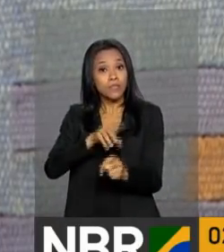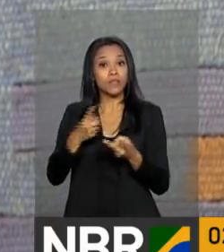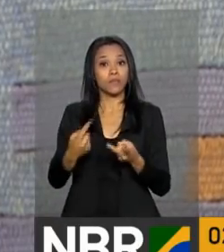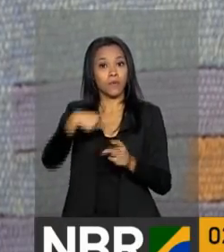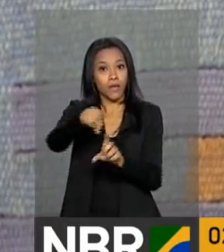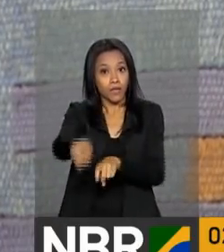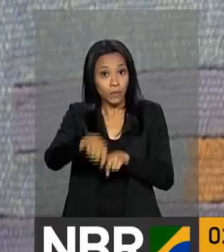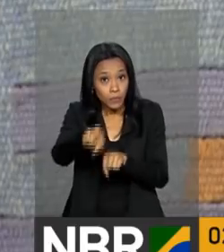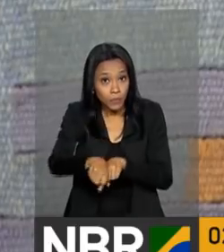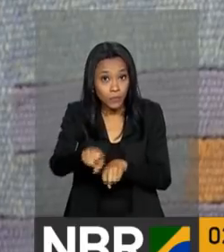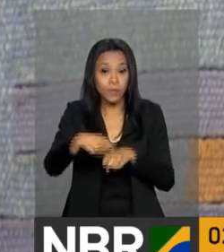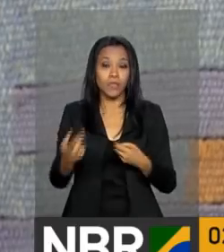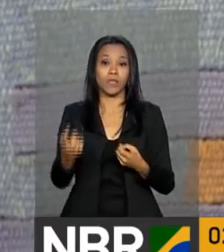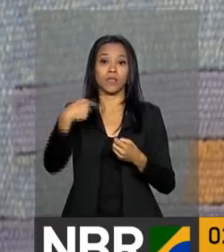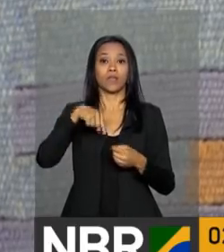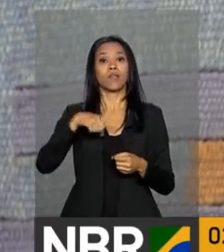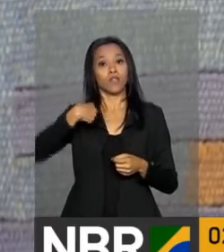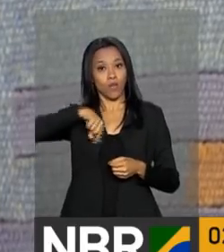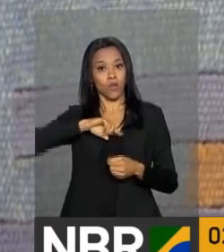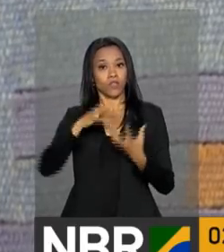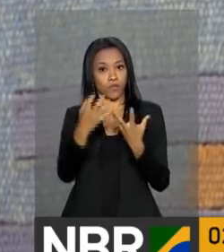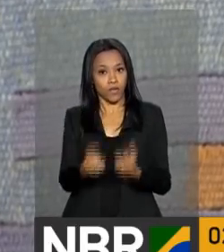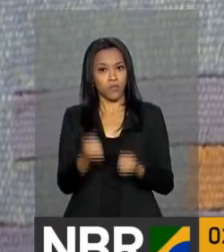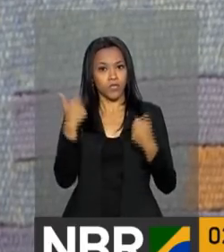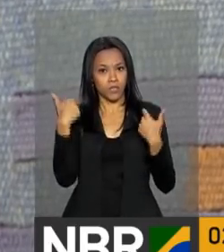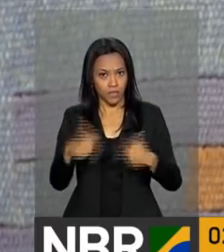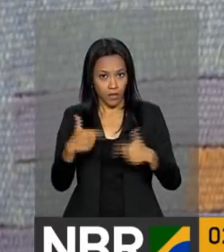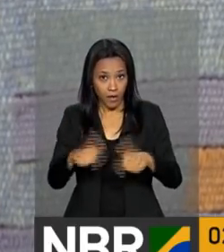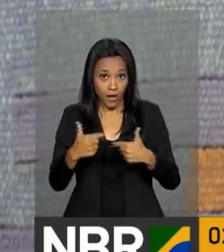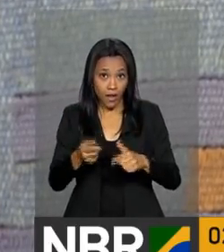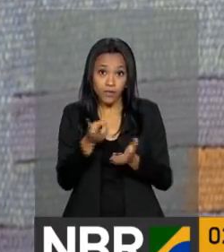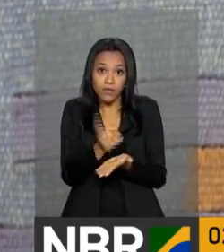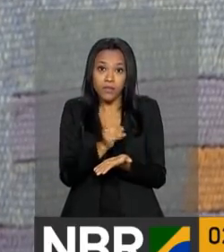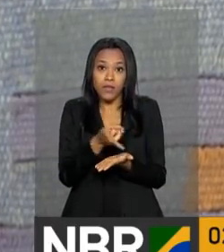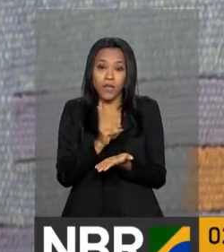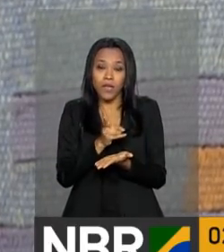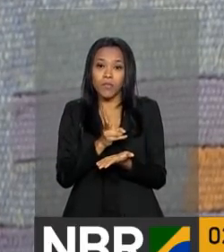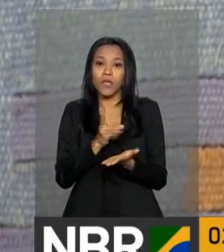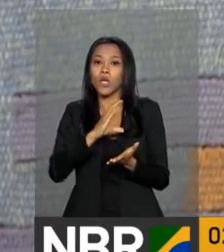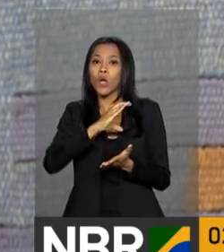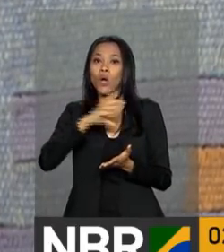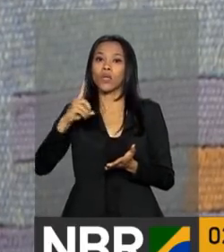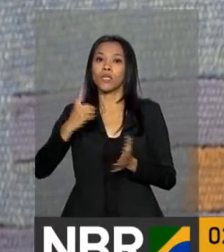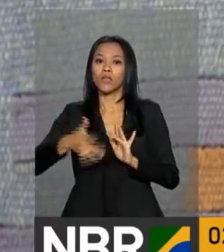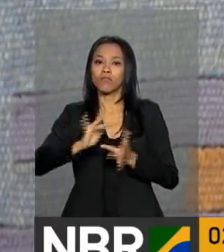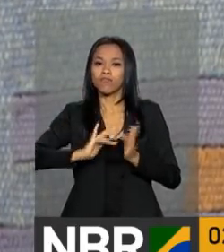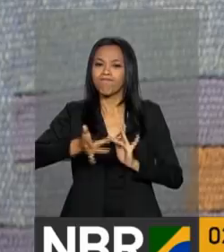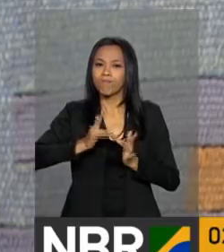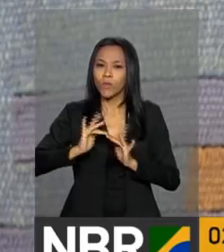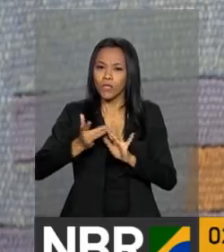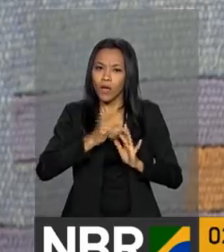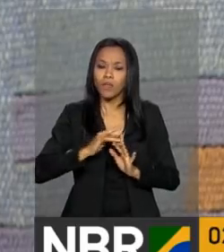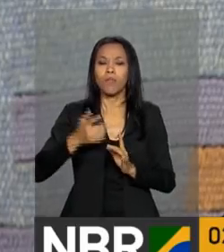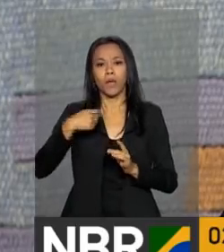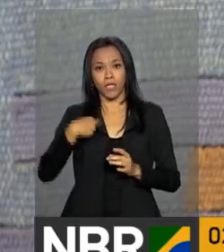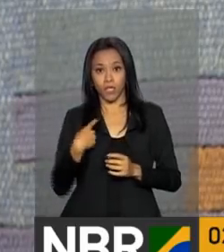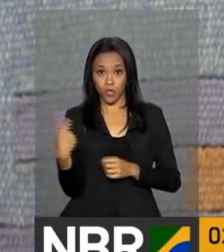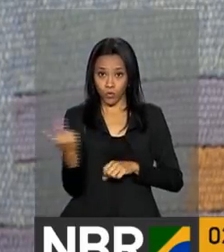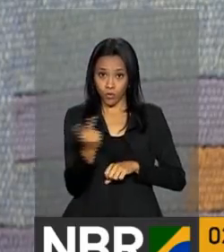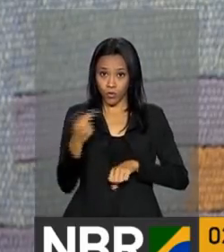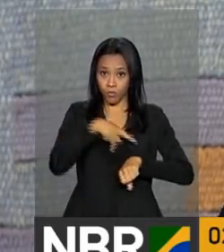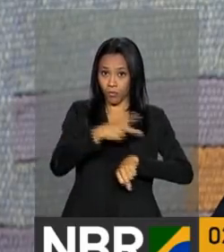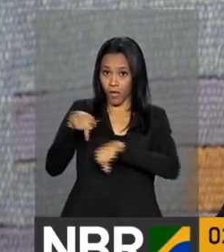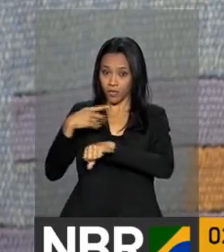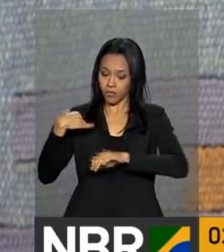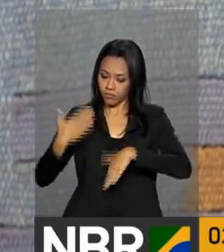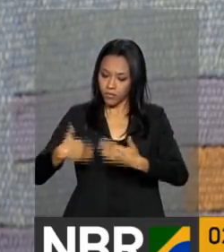à agricultura. Estamos trabalhando sempre de forma muito coordenada para promover o desenvolvimento de nossos países